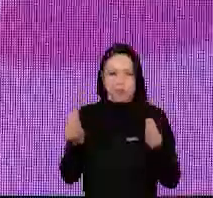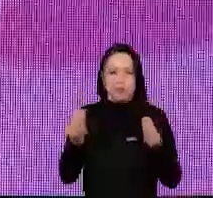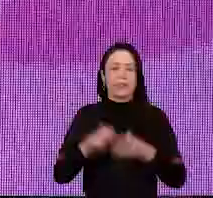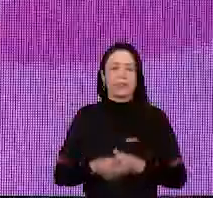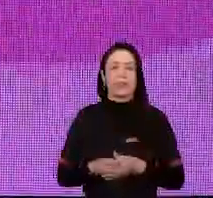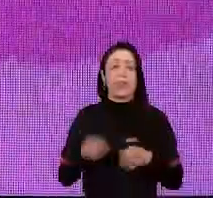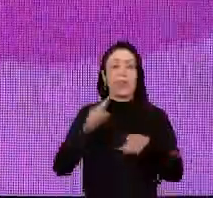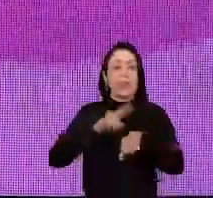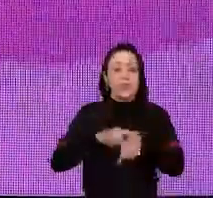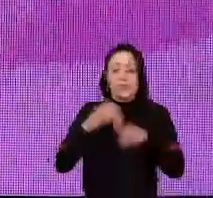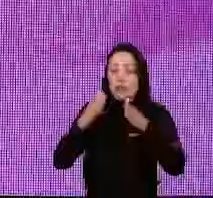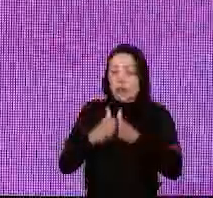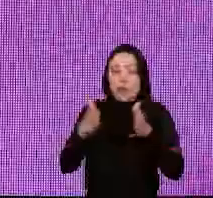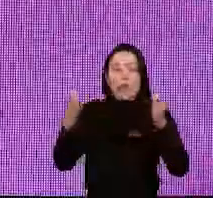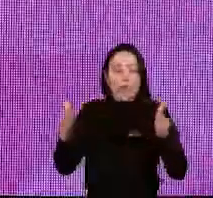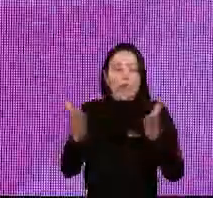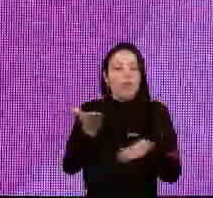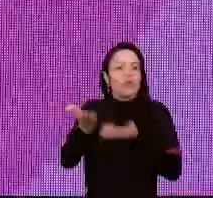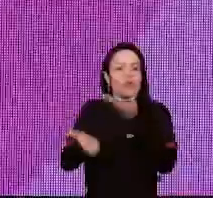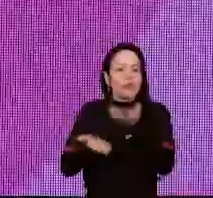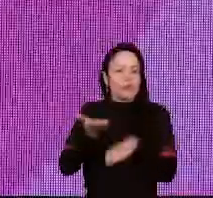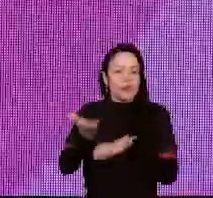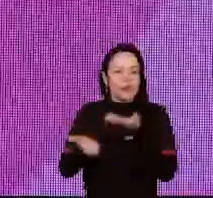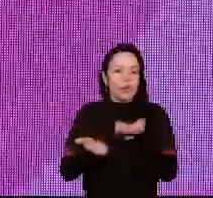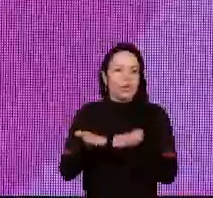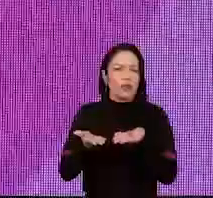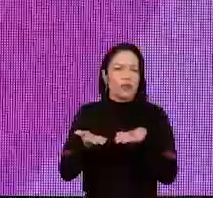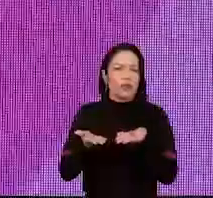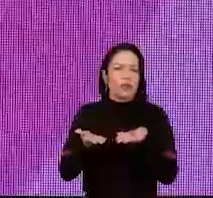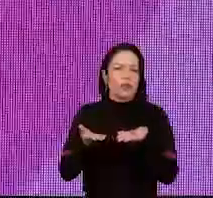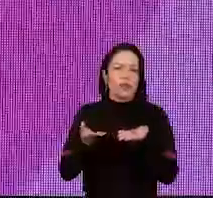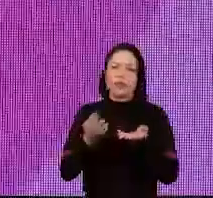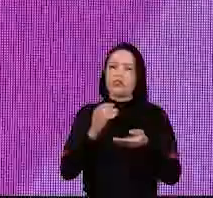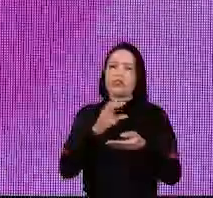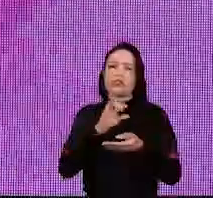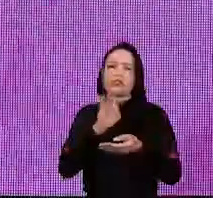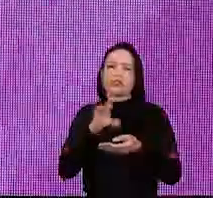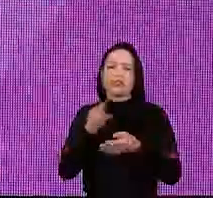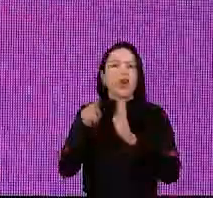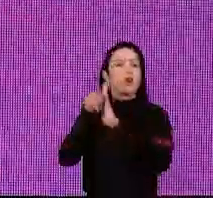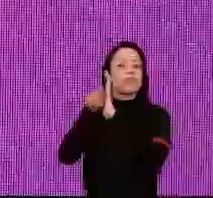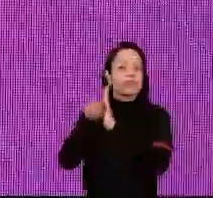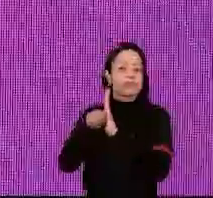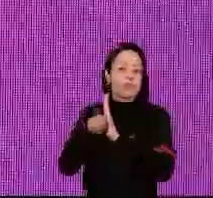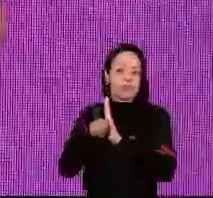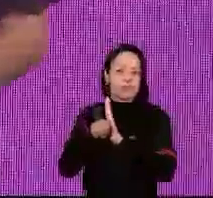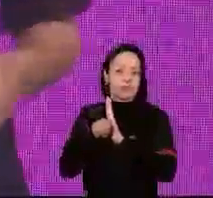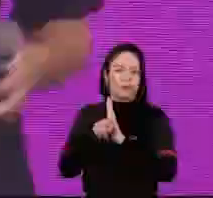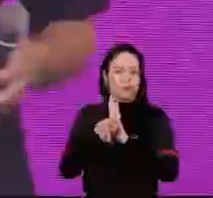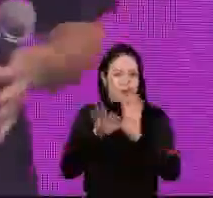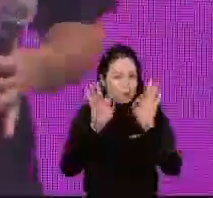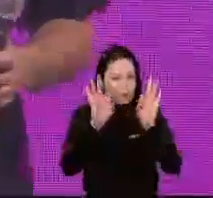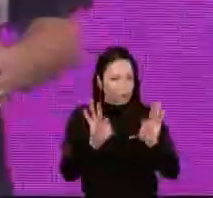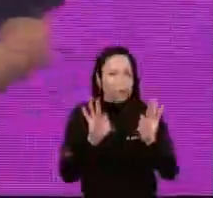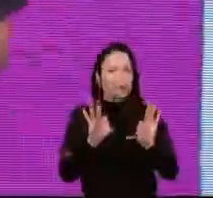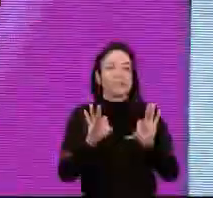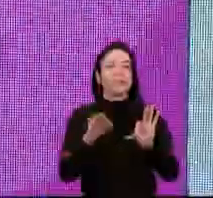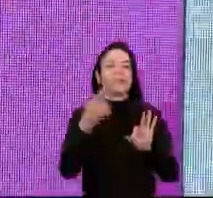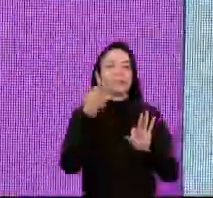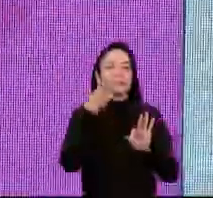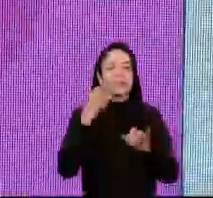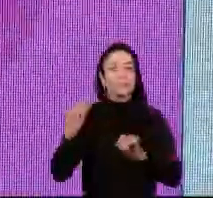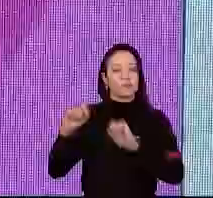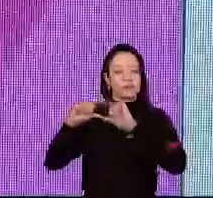quanto tempo eu vou tratar, do que olhar para o antibiograma em si. Exatamente. Se a gente acompanhar o que está aqui